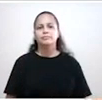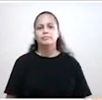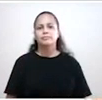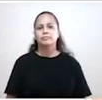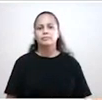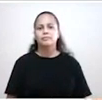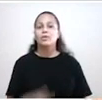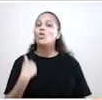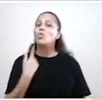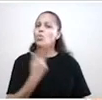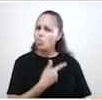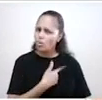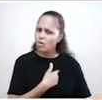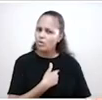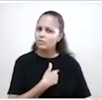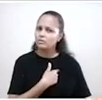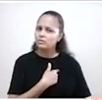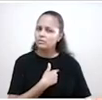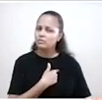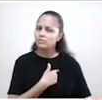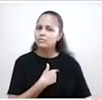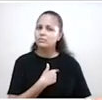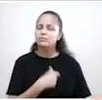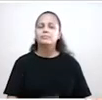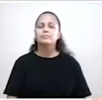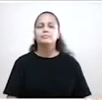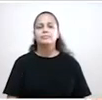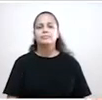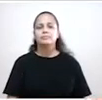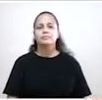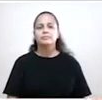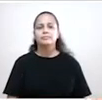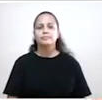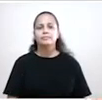Itself. Nós mesmos, nós mesmas,